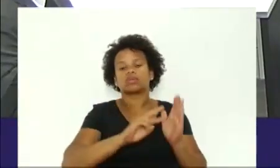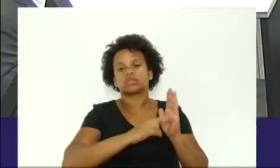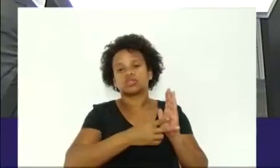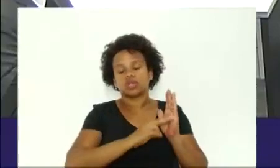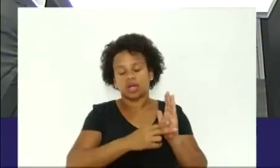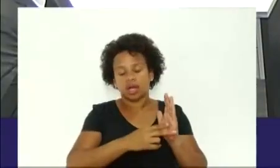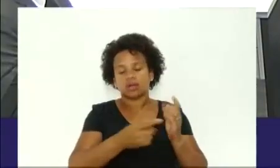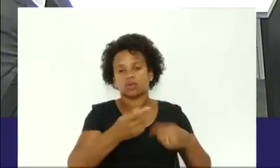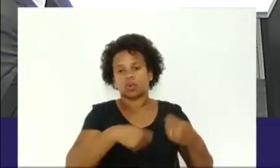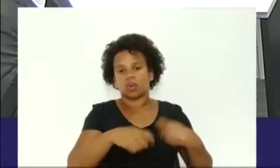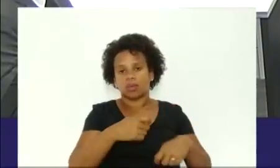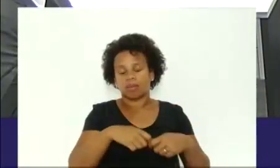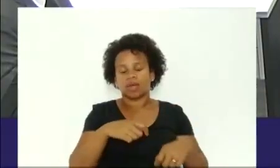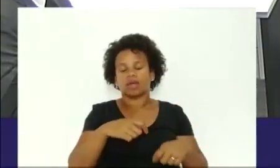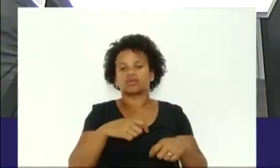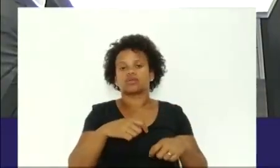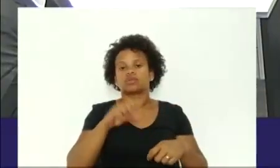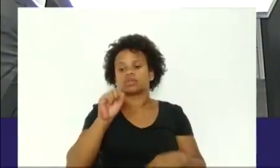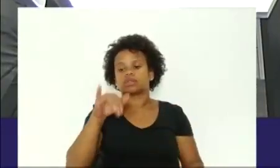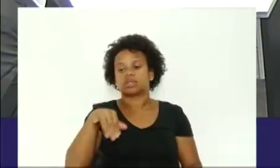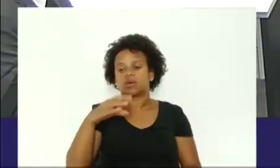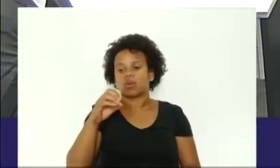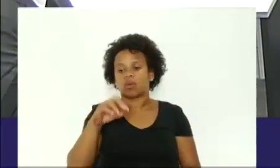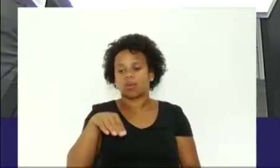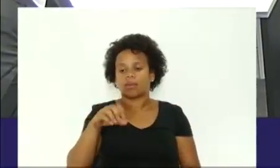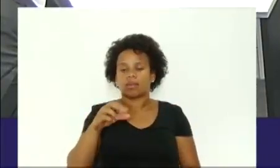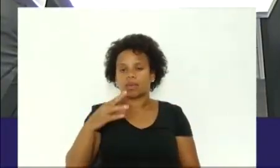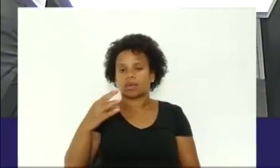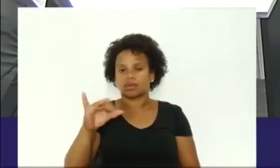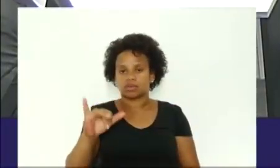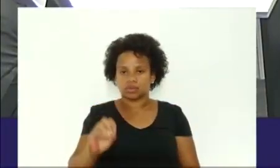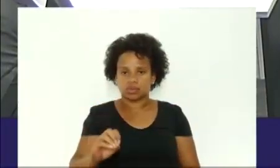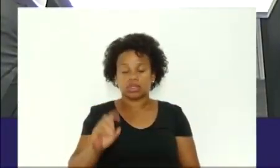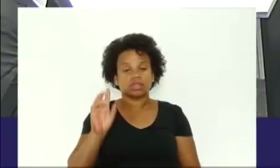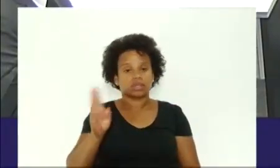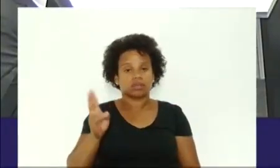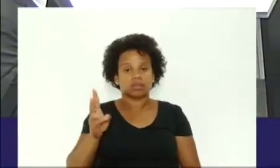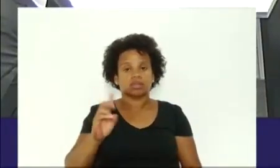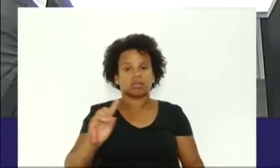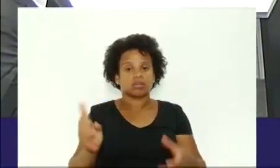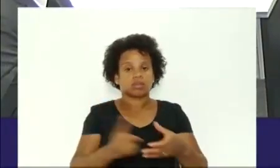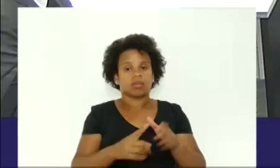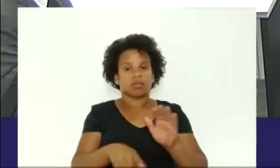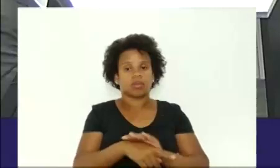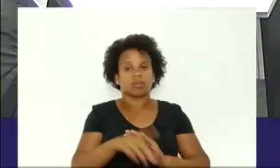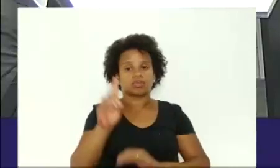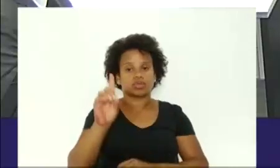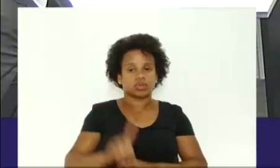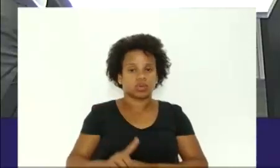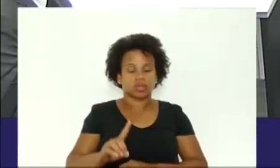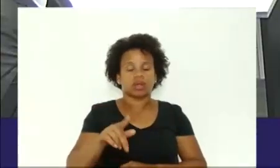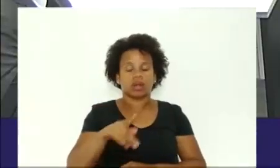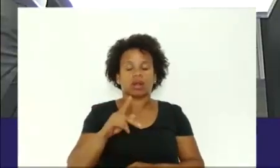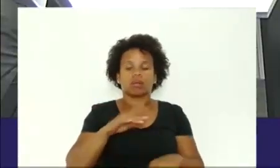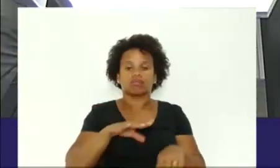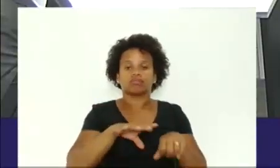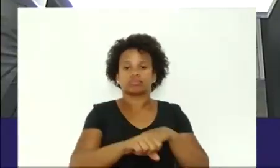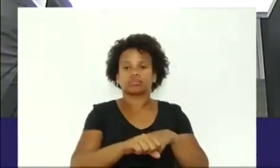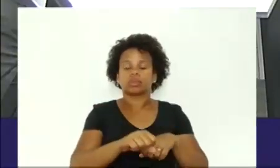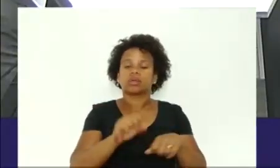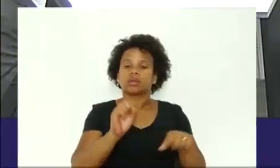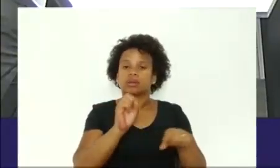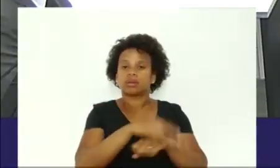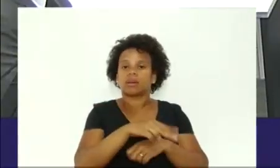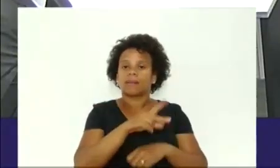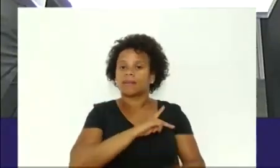de Botucatu, o Sincomércio. Sempre fazendo parte da diretoria, assumiu como presidente do sindicato em